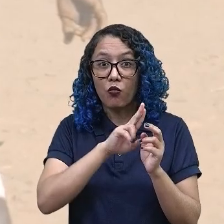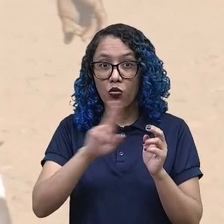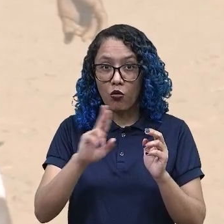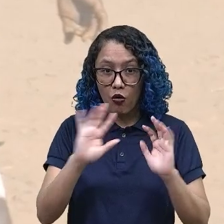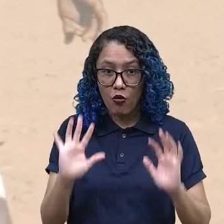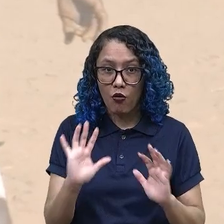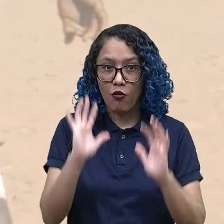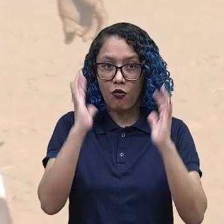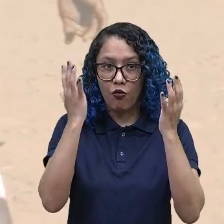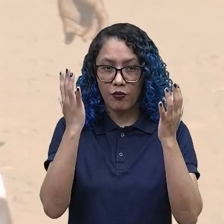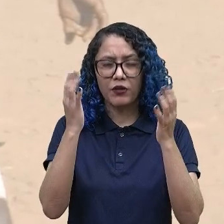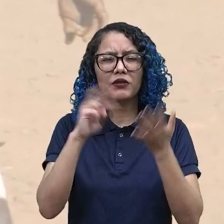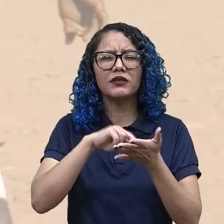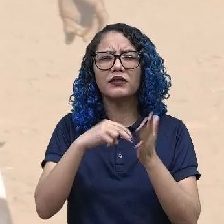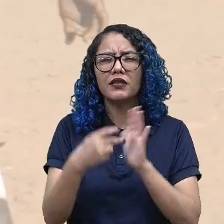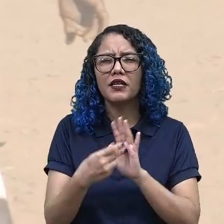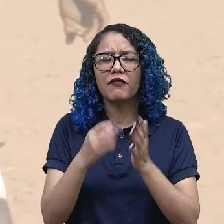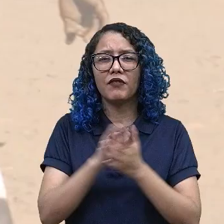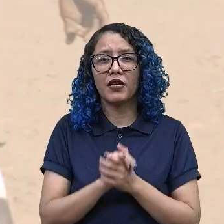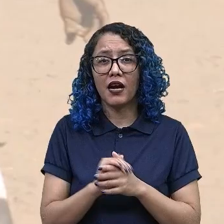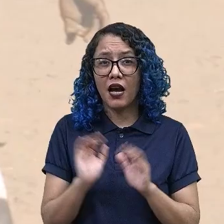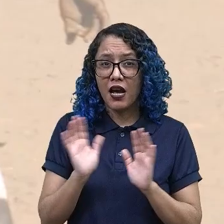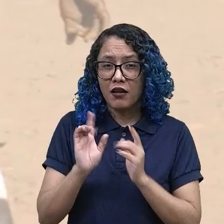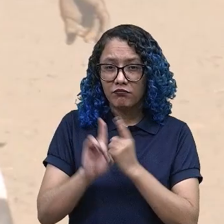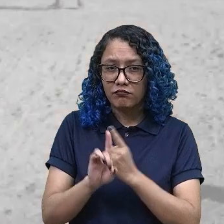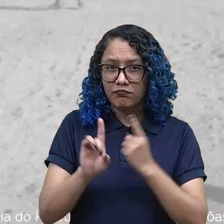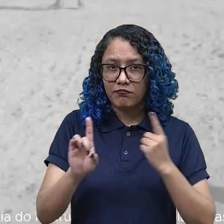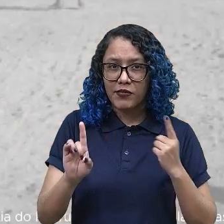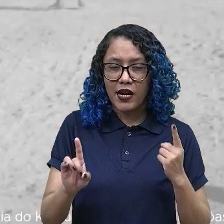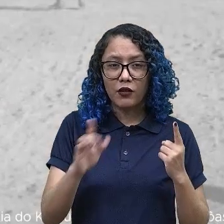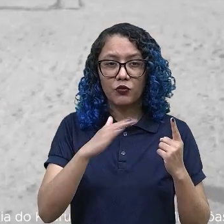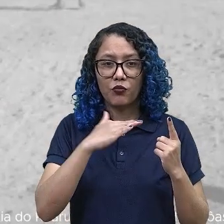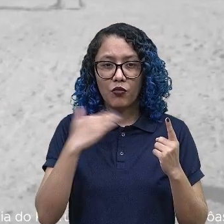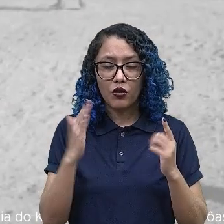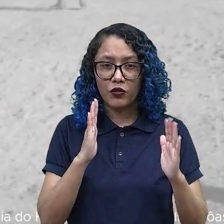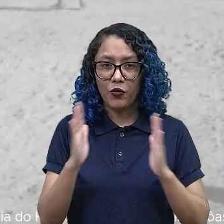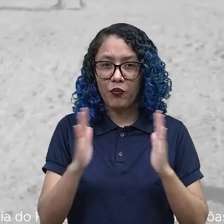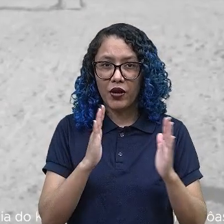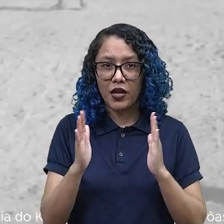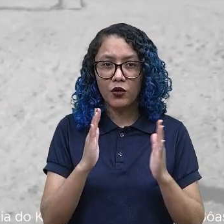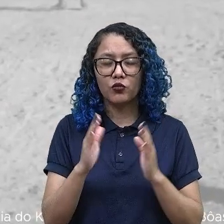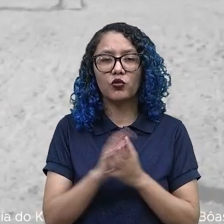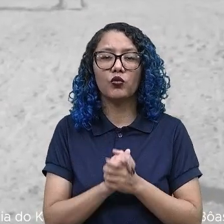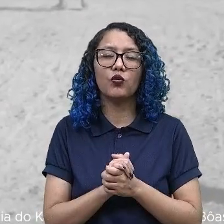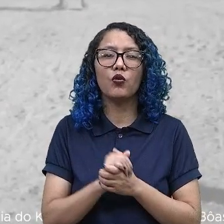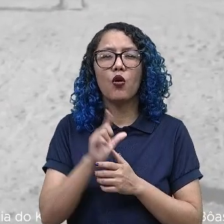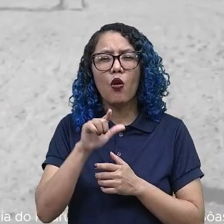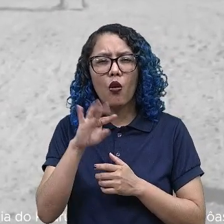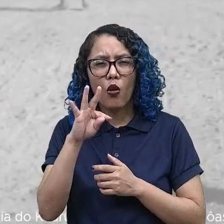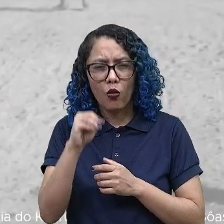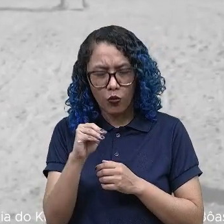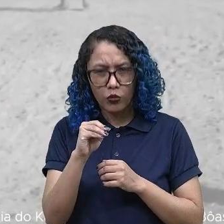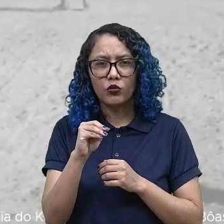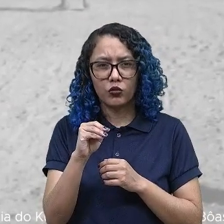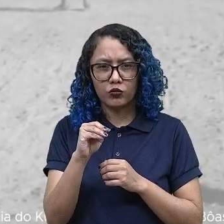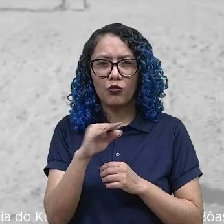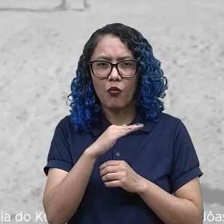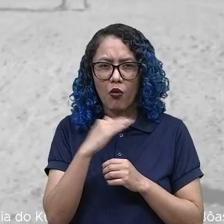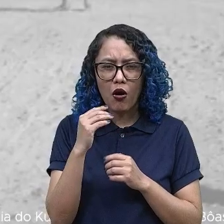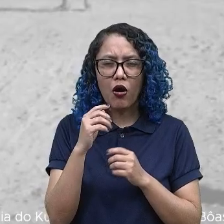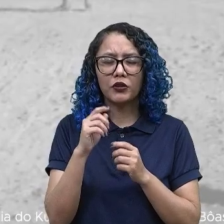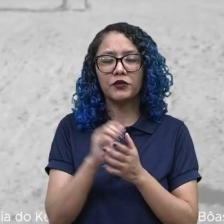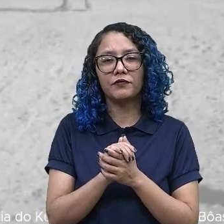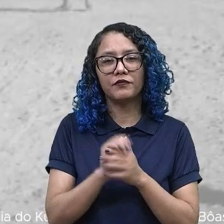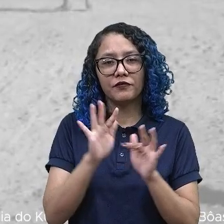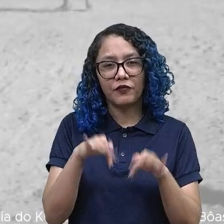a despedida dos mortos e encerramento do período de luto. Esse ritual é realizado pelos indígenas da região do Alto